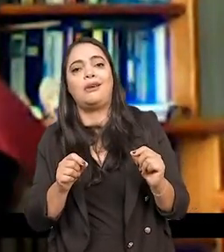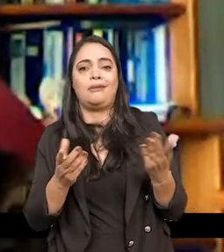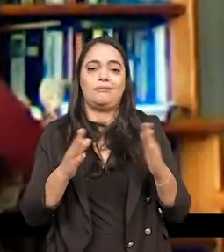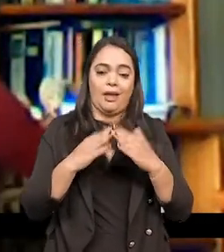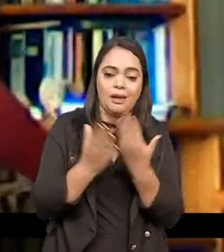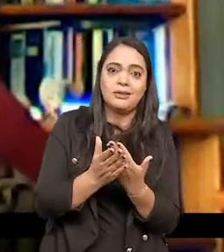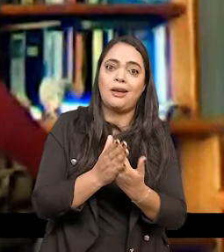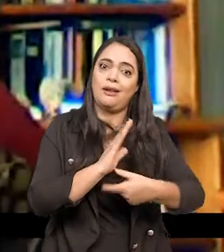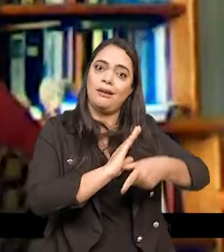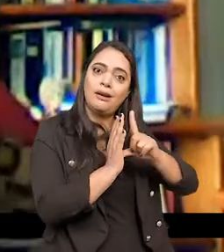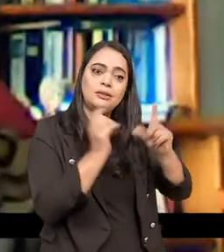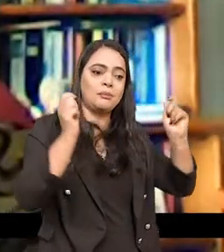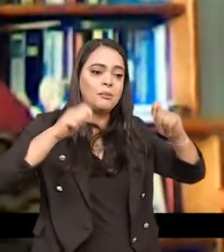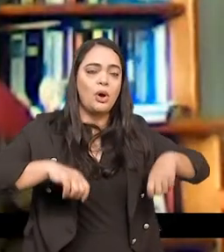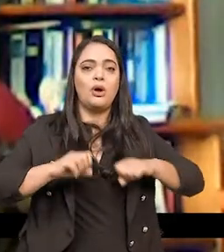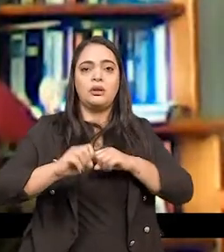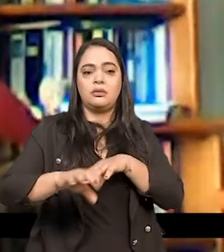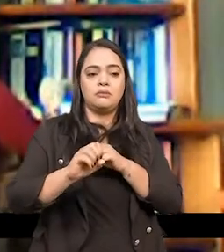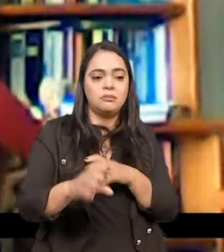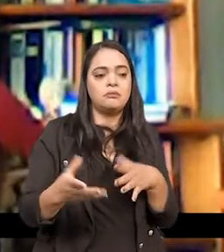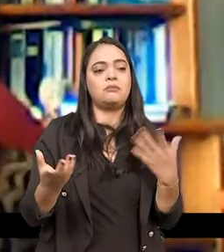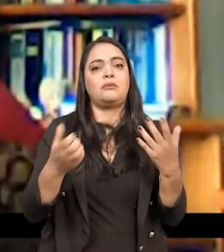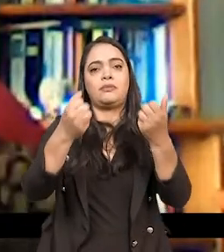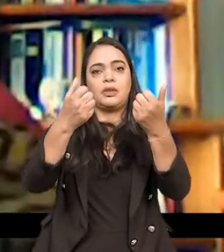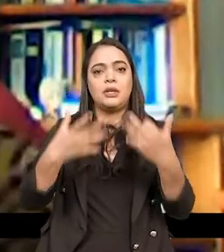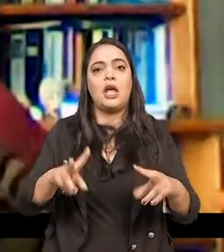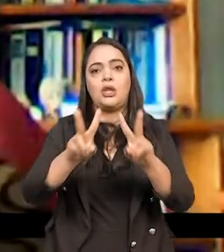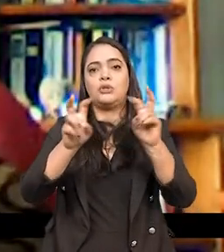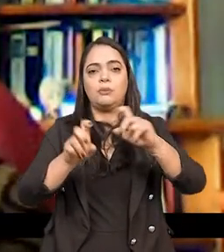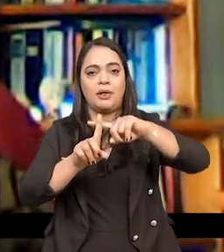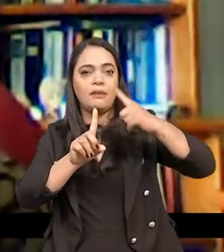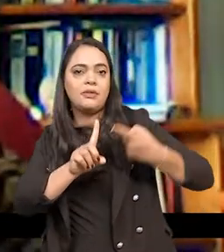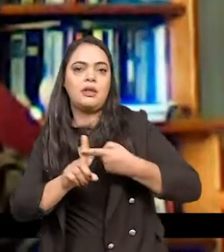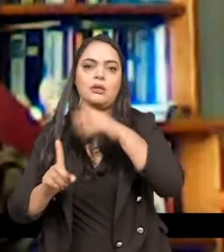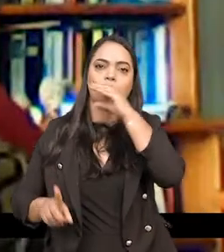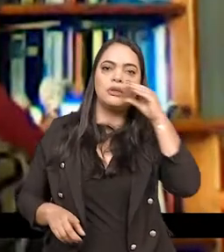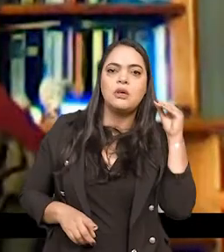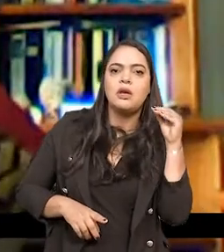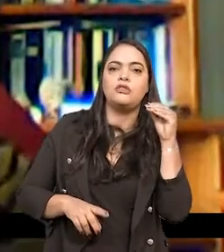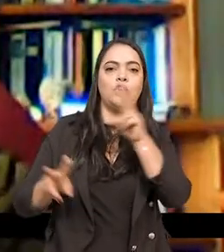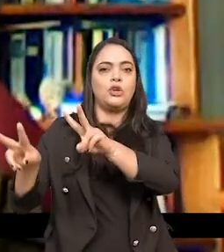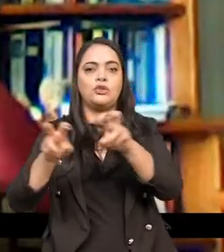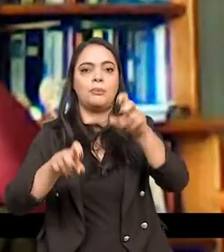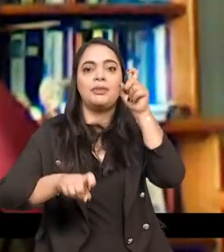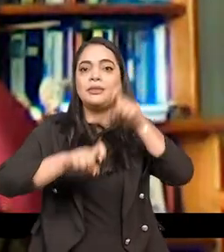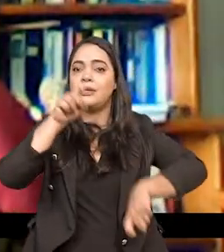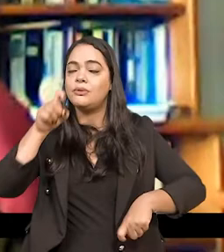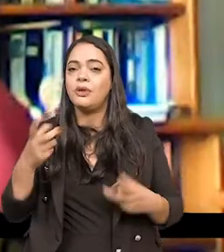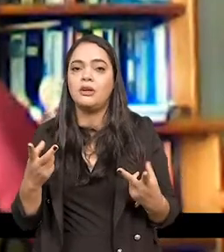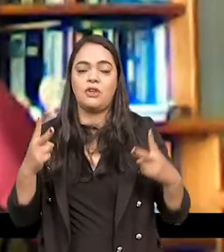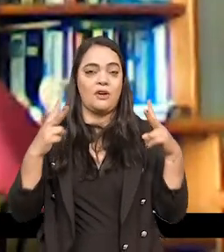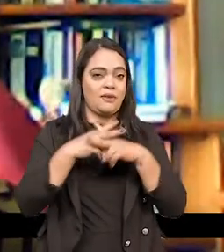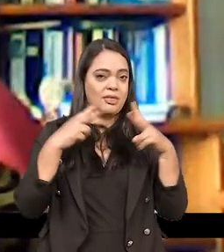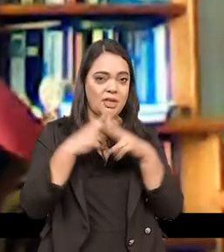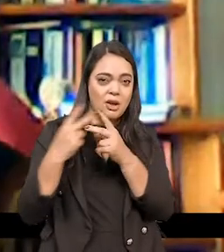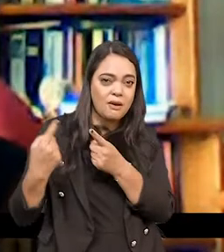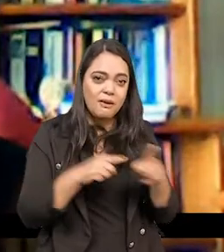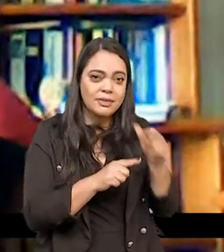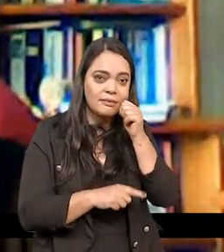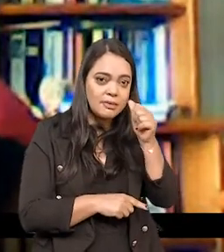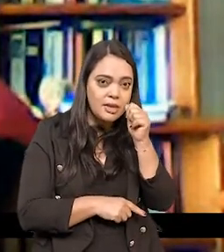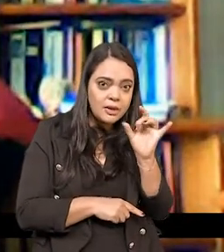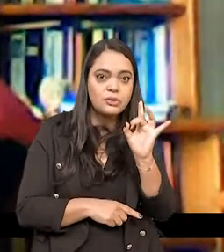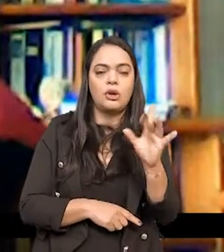para trabalhar a questão de gravidez adolescente, de sexualidade, de violência, não somente contra a